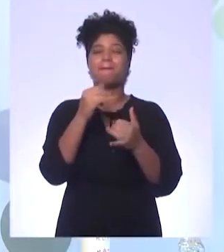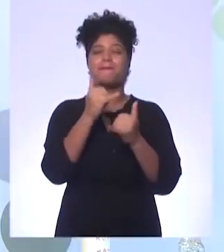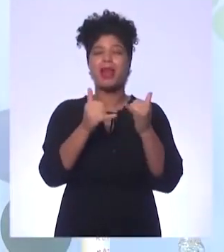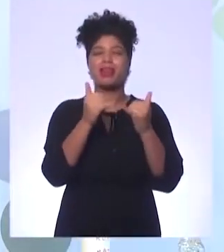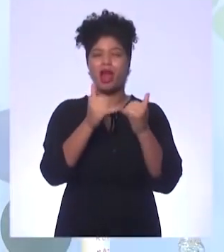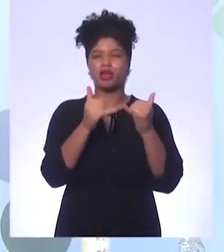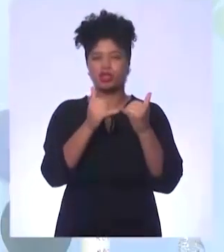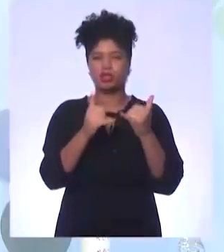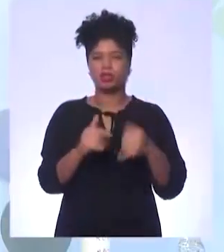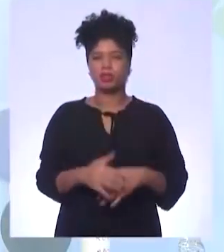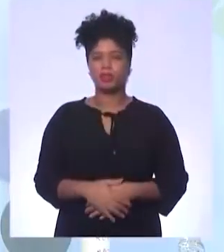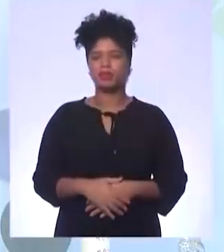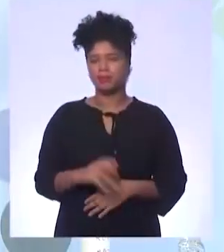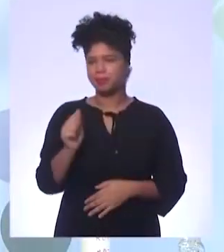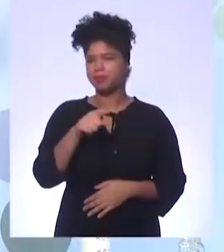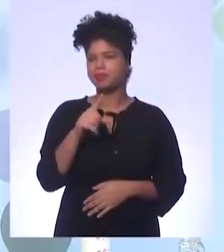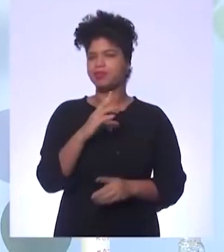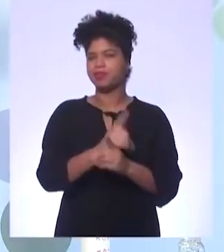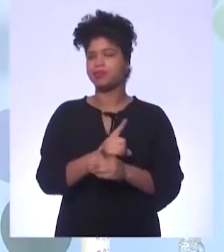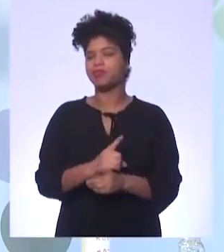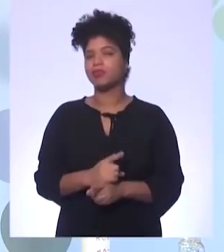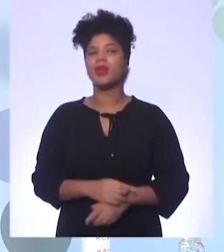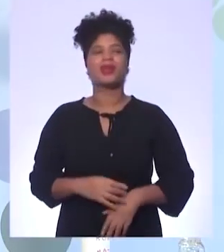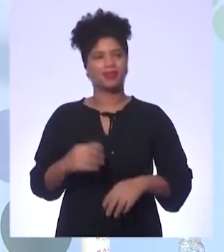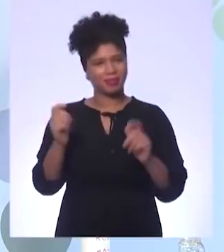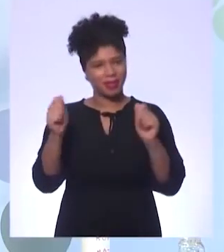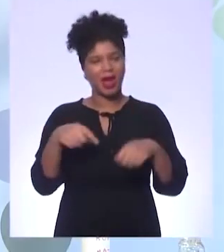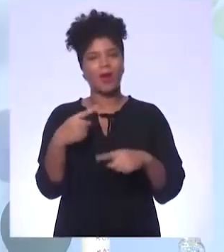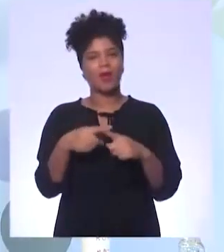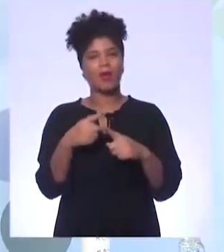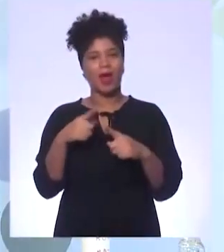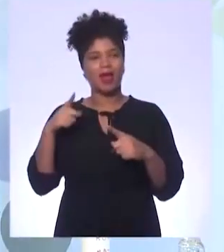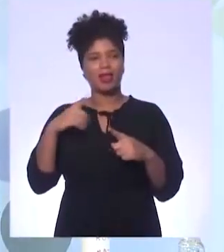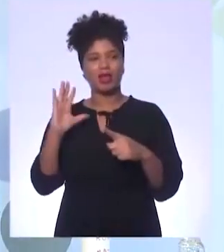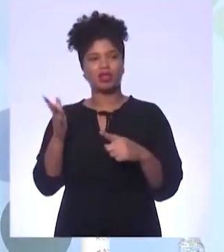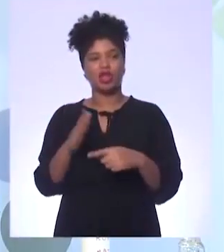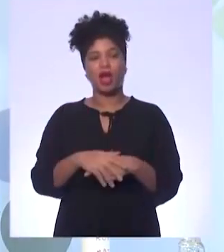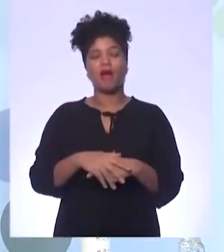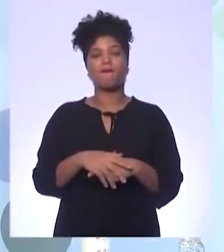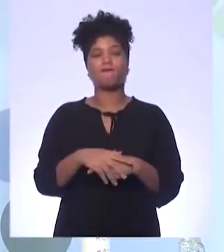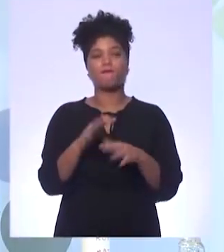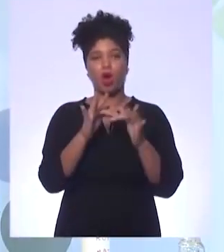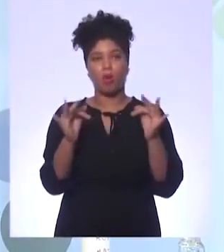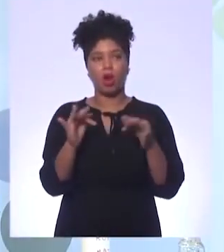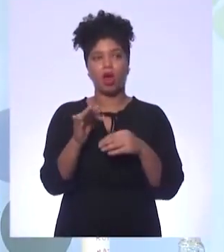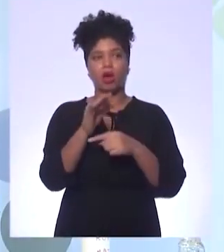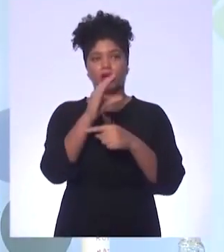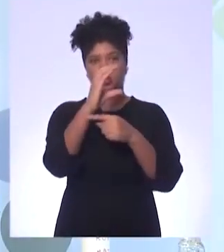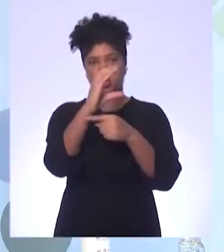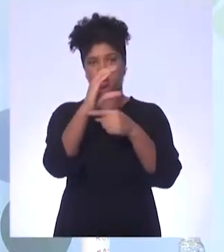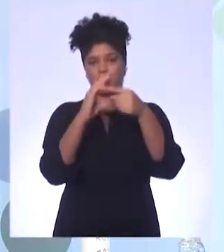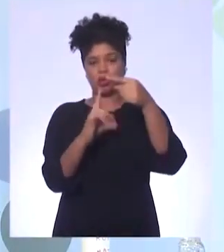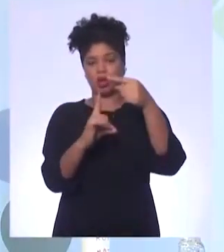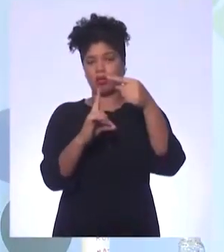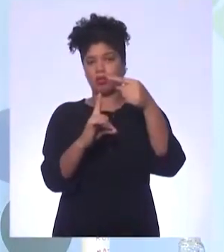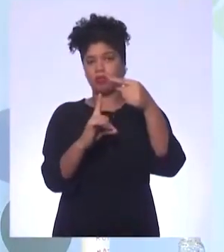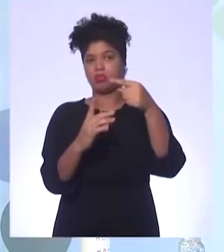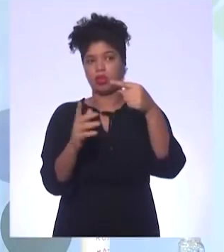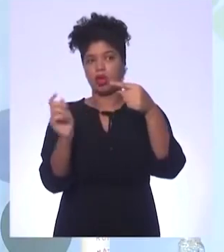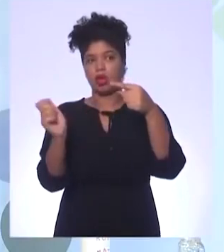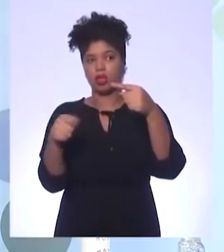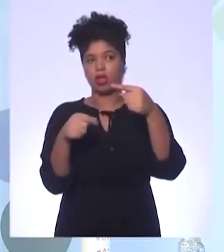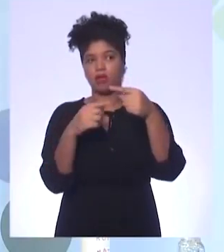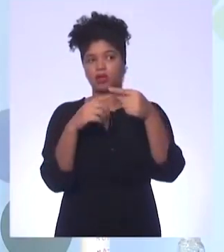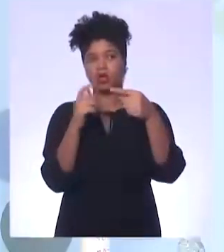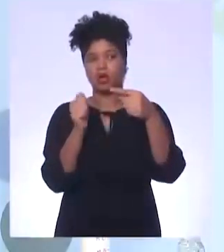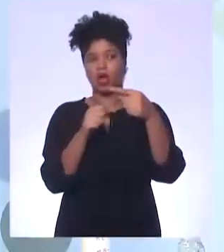da circunferência? Falar consigo. Por quê? Por causa dessa relação aqui, ó. Se no lugar, né, do π eu quero descobrir o c, eu faço a operação